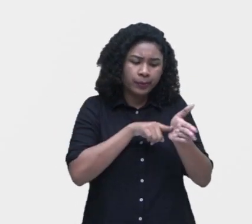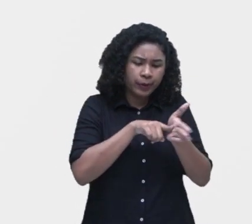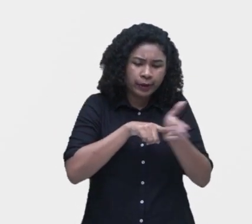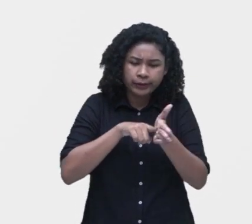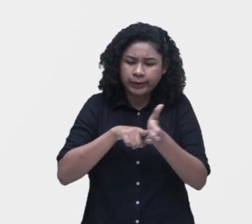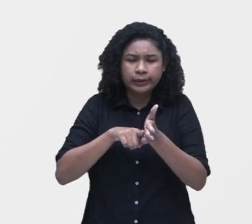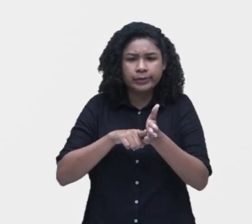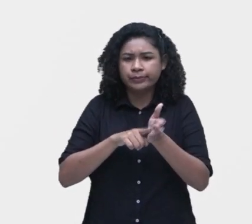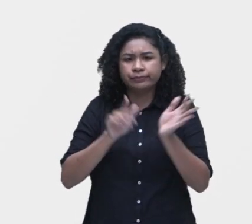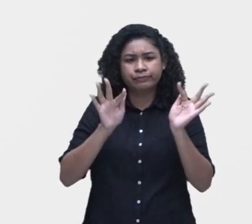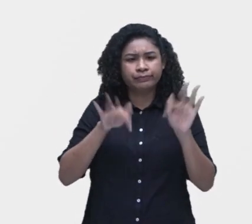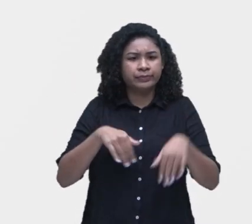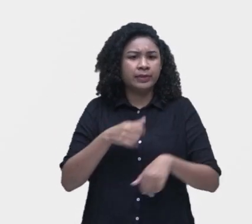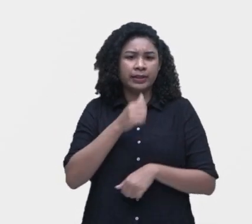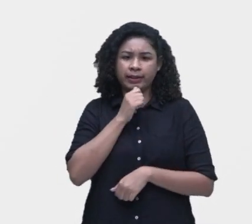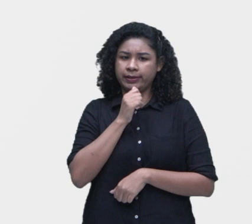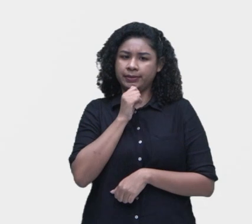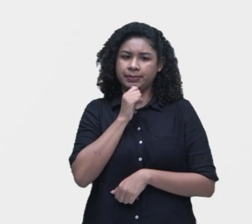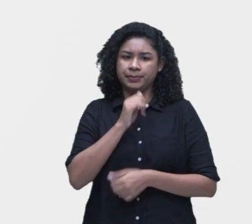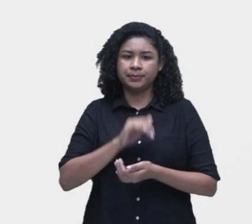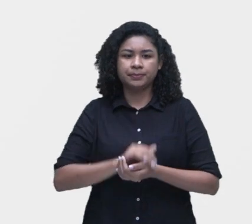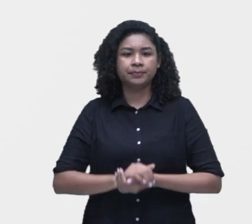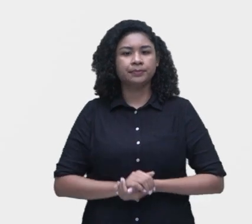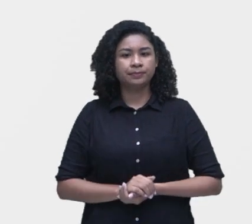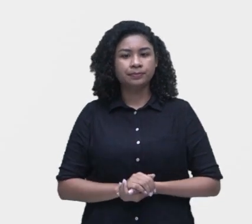entregaremos, e terminarei.